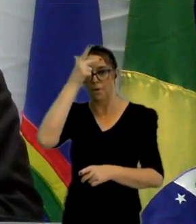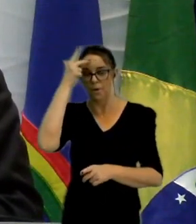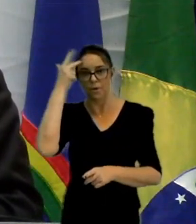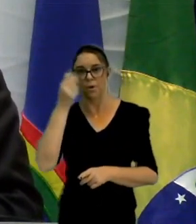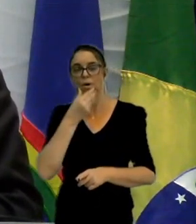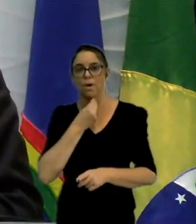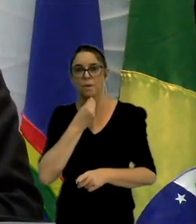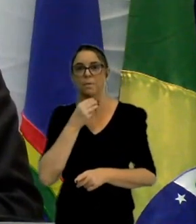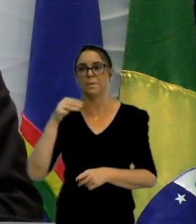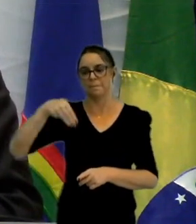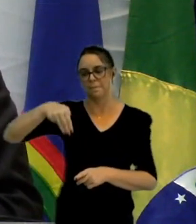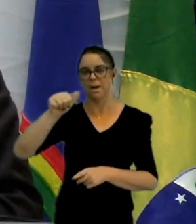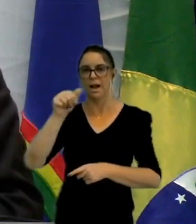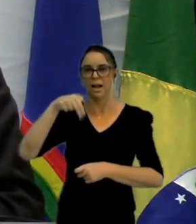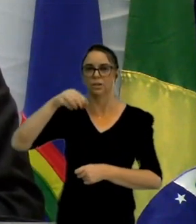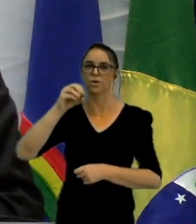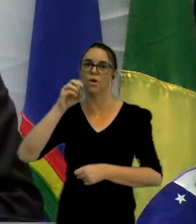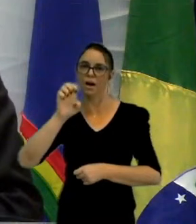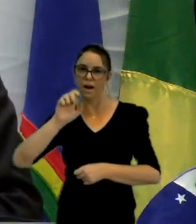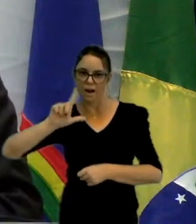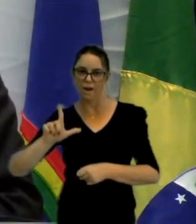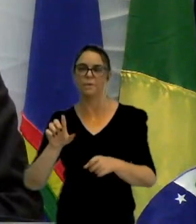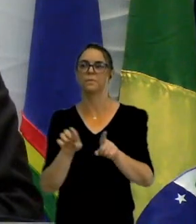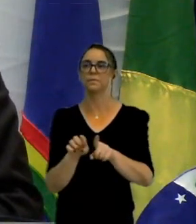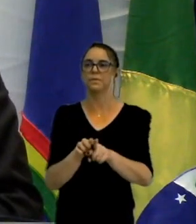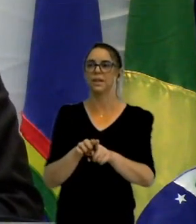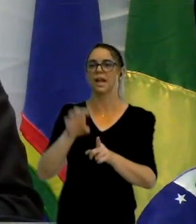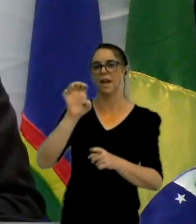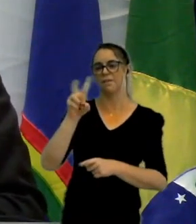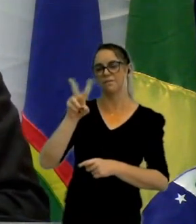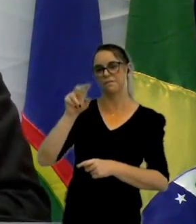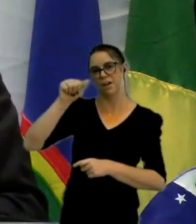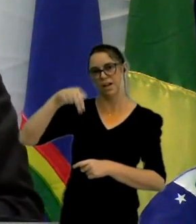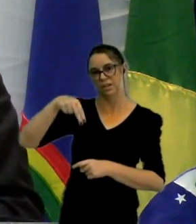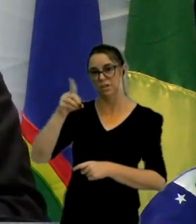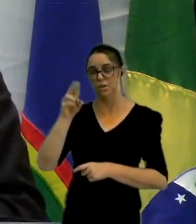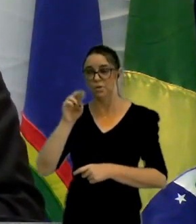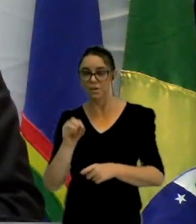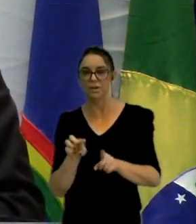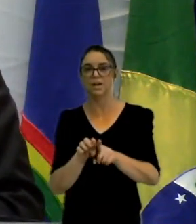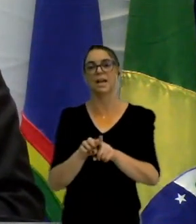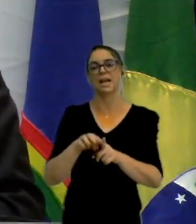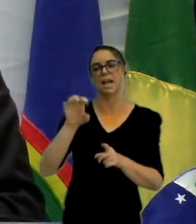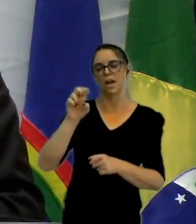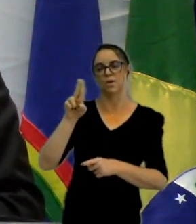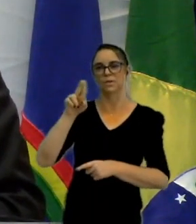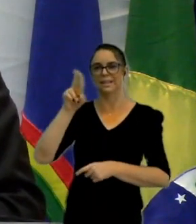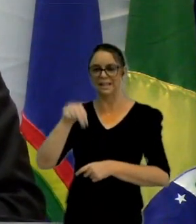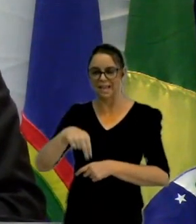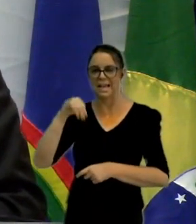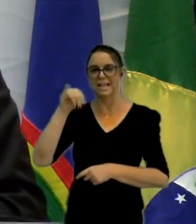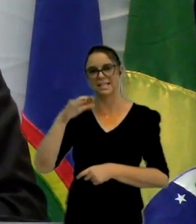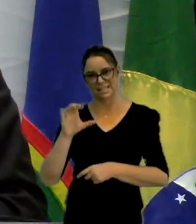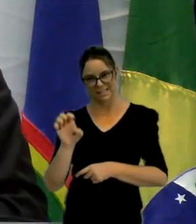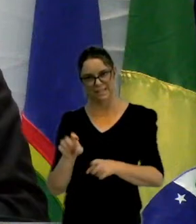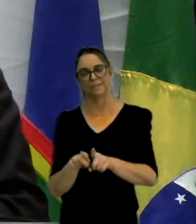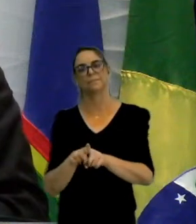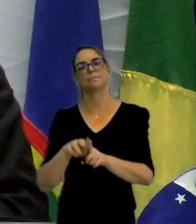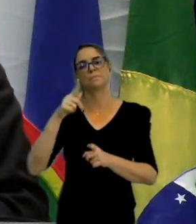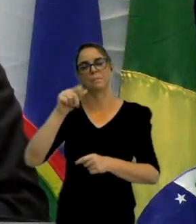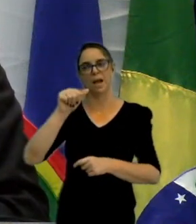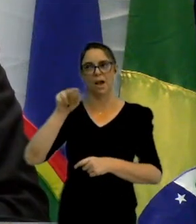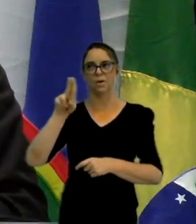de vigia aqui em nossa cidade, Evandro, do Sítio Baixa, Eunice, de Queimada Grande, Paulão, do Loteamento Alto